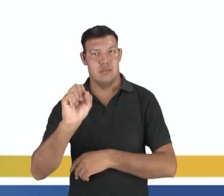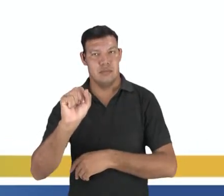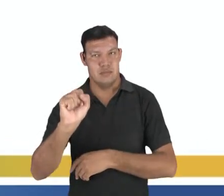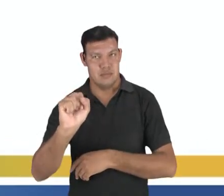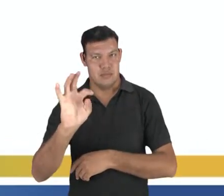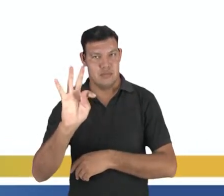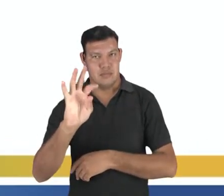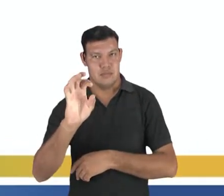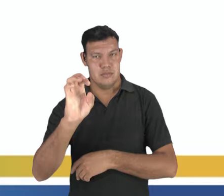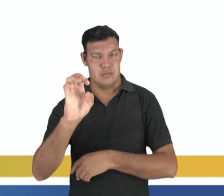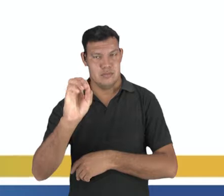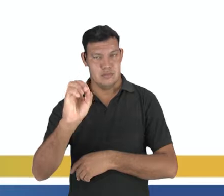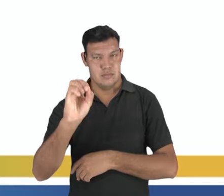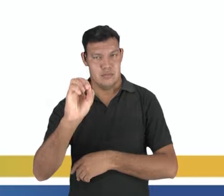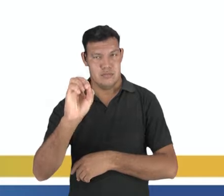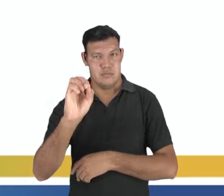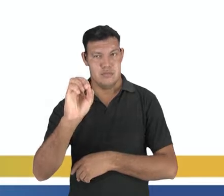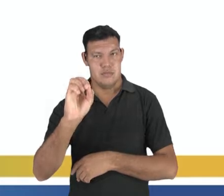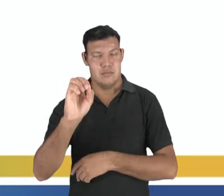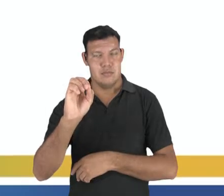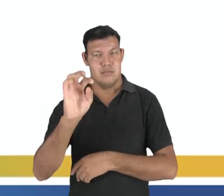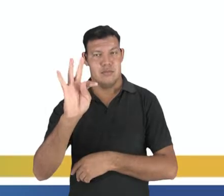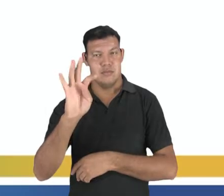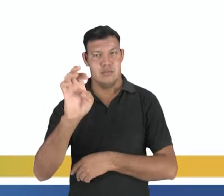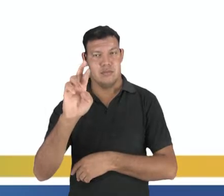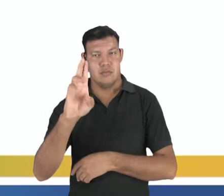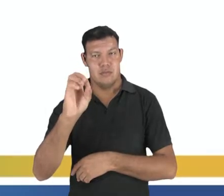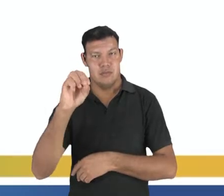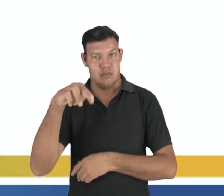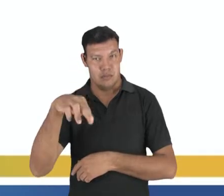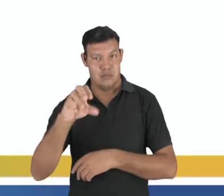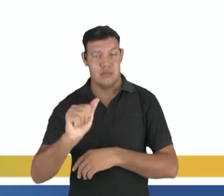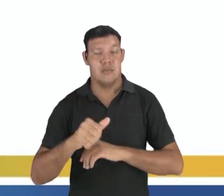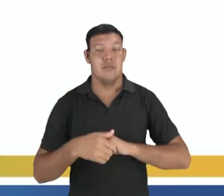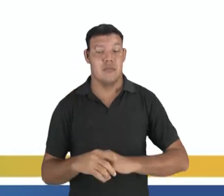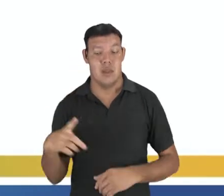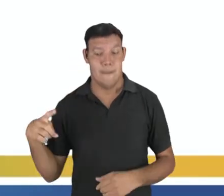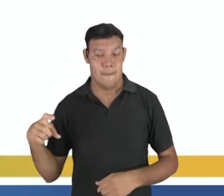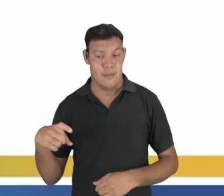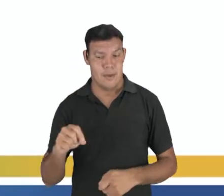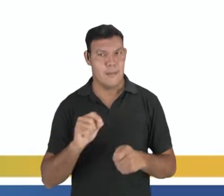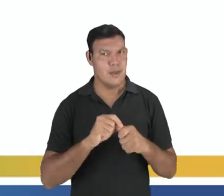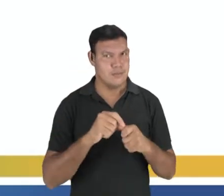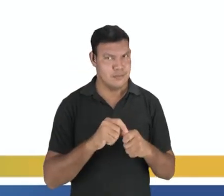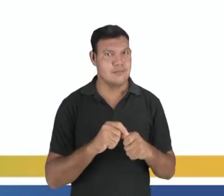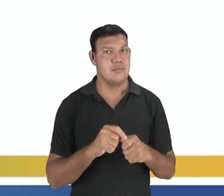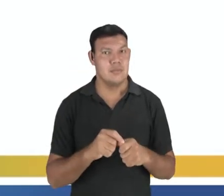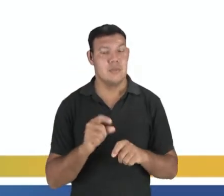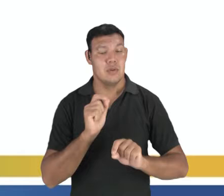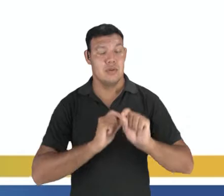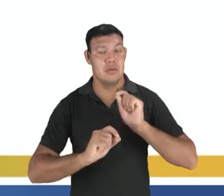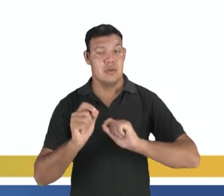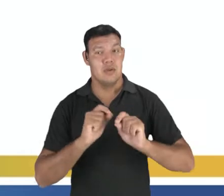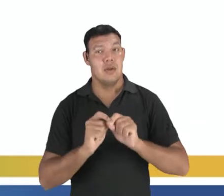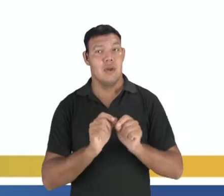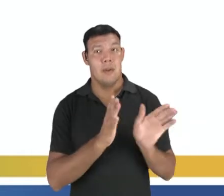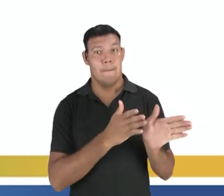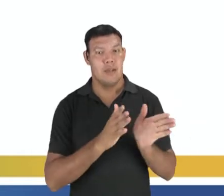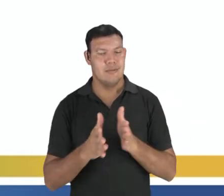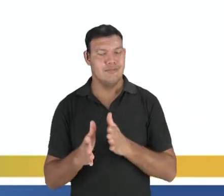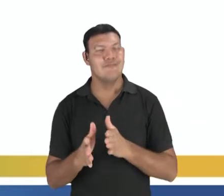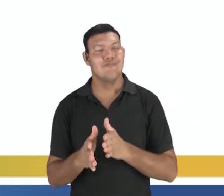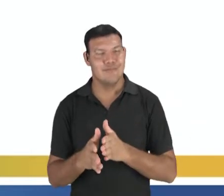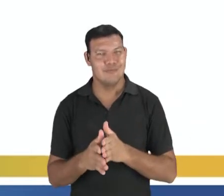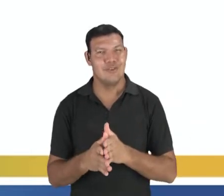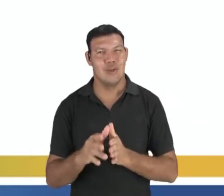destaque que essa produção de gametas, e do hormônio testosterona, eles são ativados durante o período da